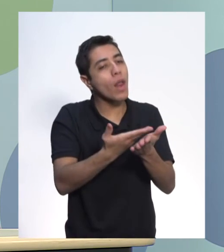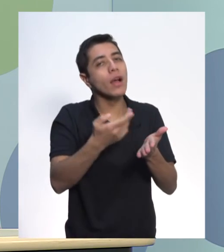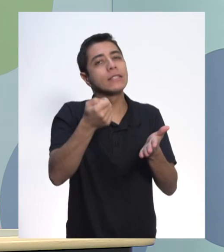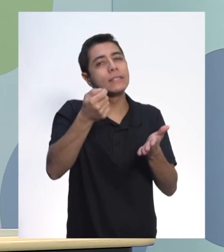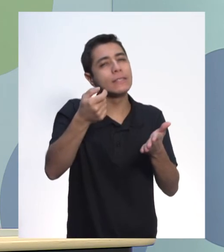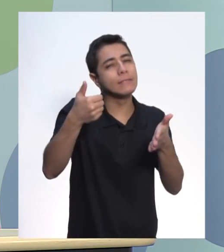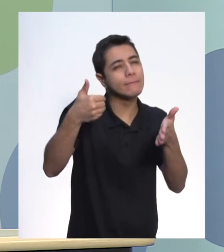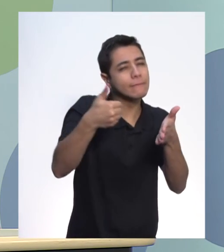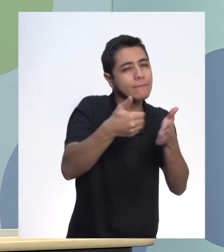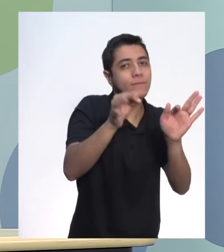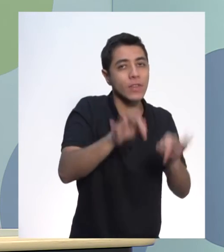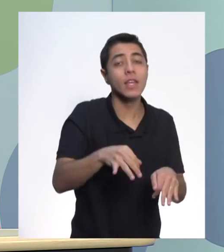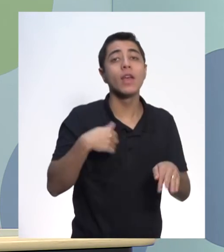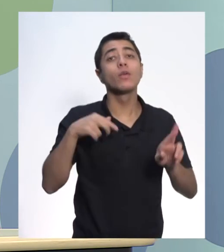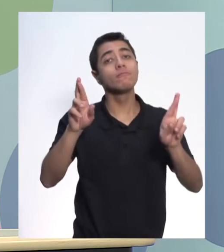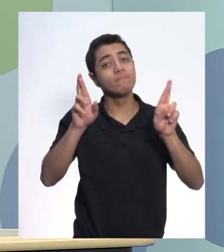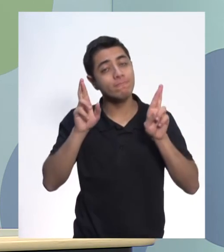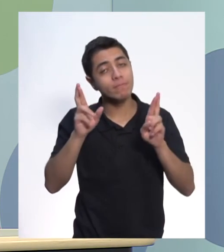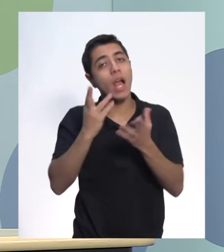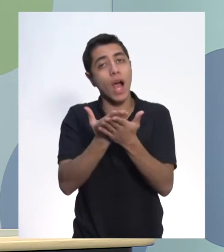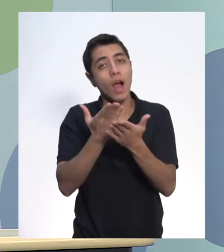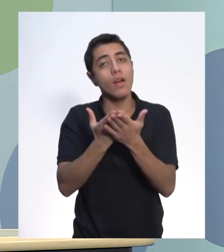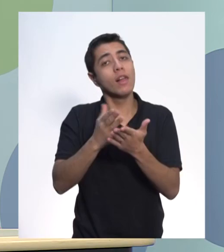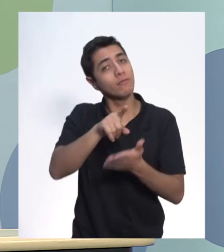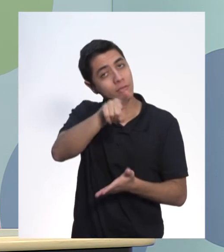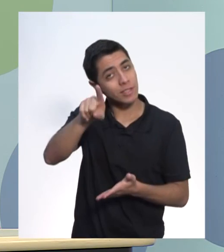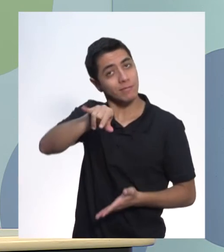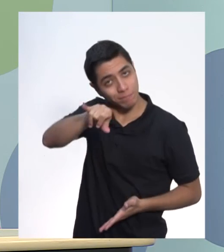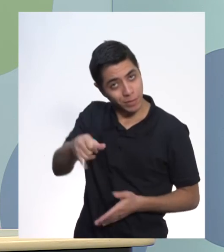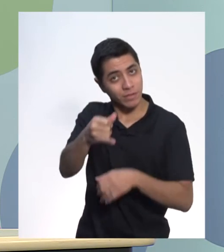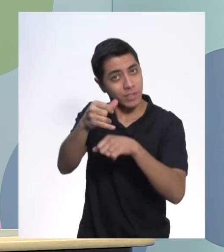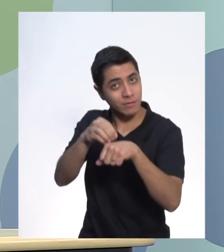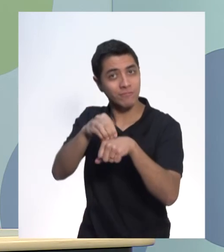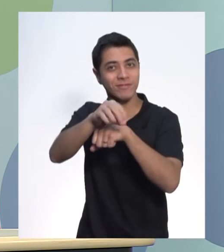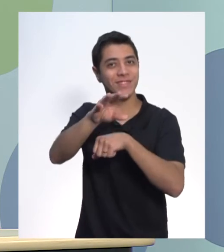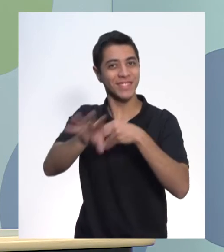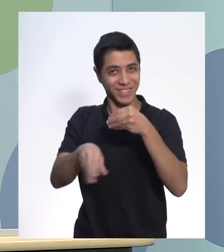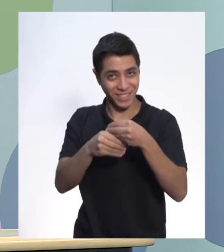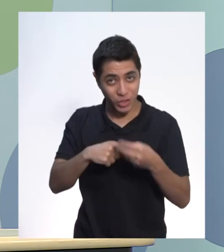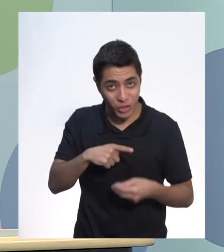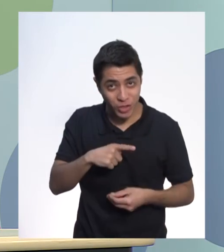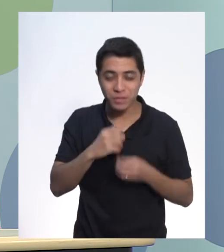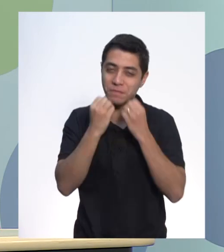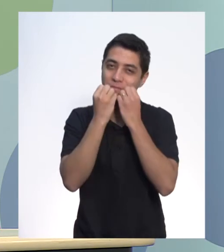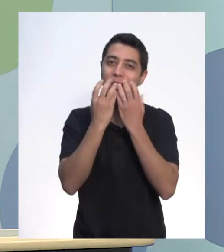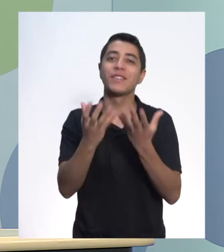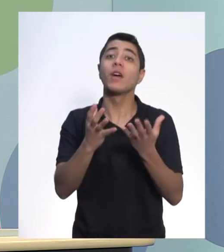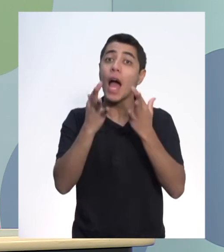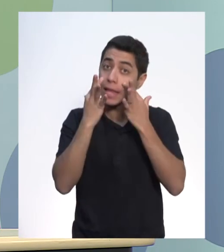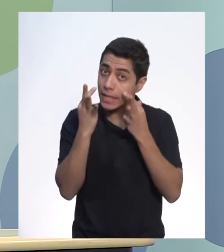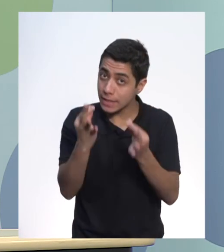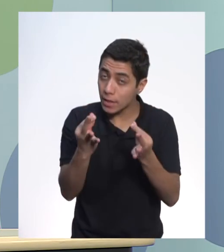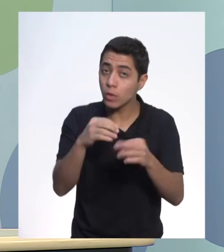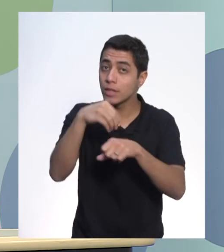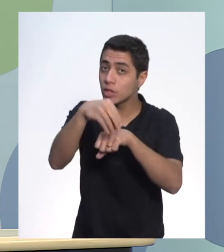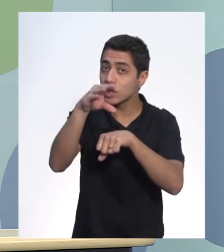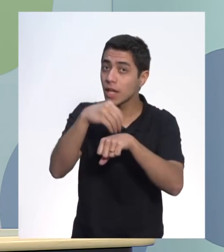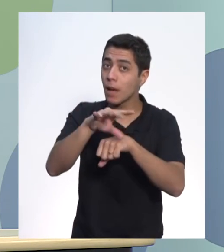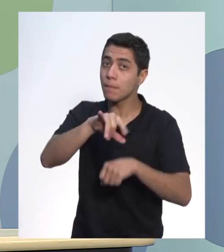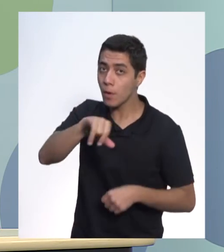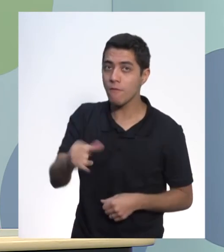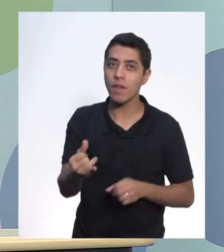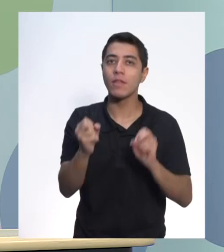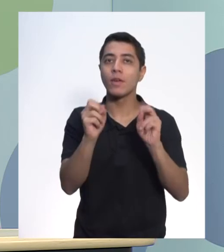para vocês, né? A gente agradece a atenção. Esperamos que vocês aproveitem as dicas que tem aqui nessa aula. Mas é interessante, quem